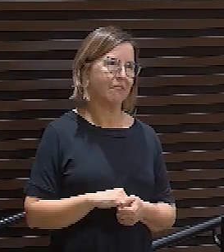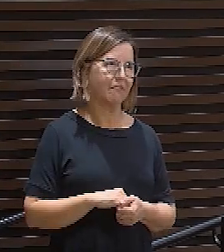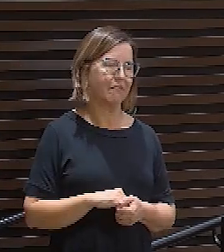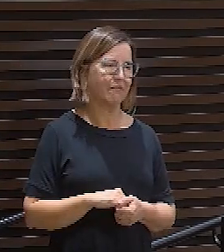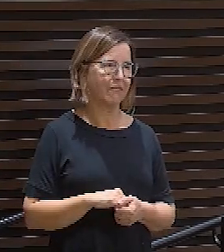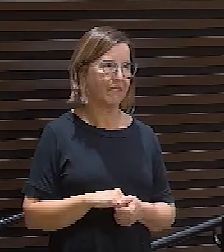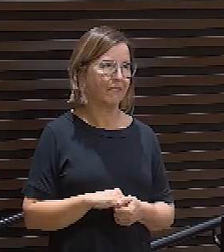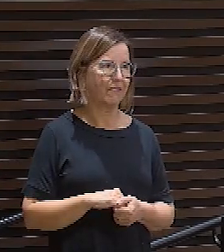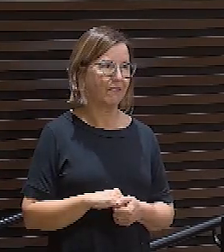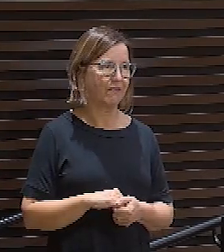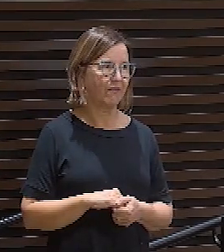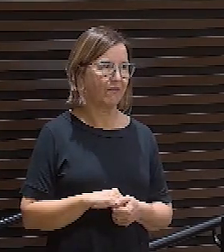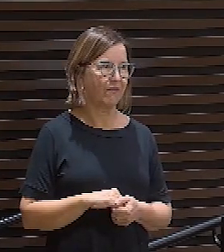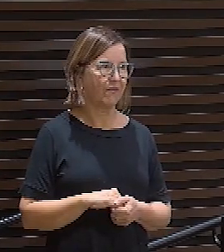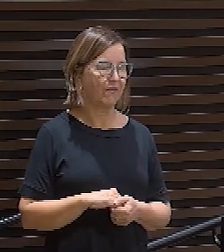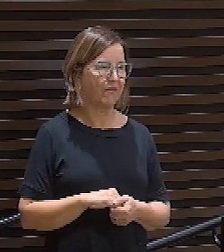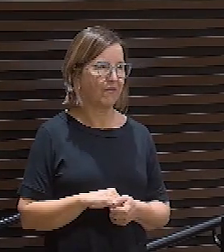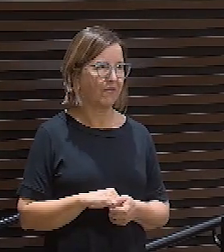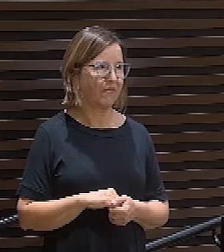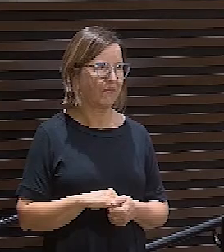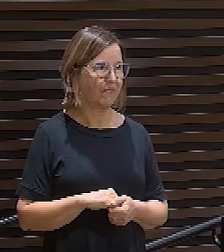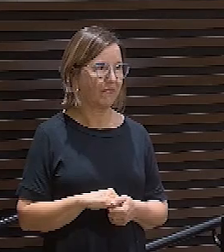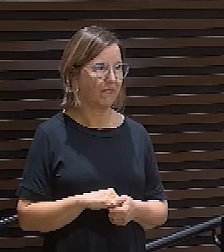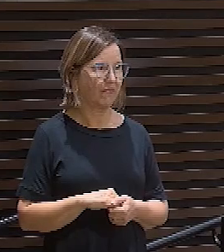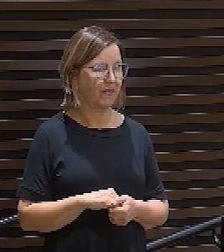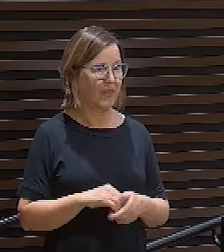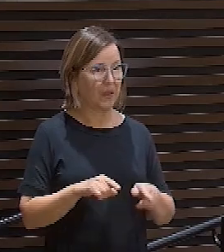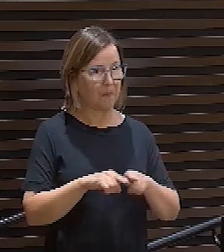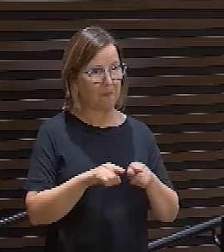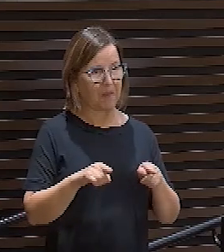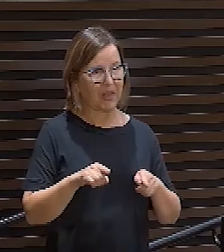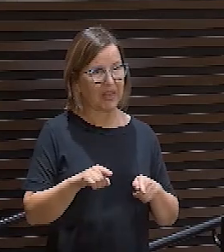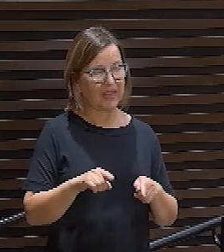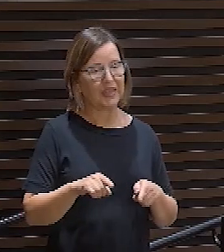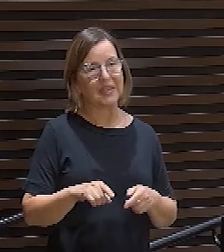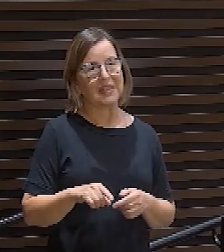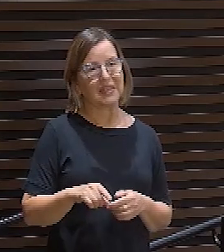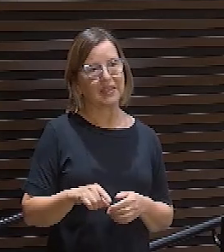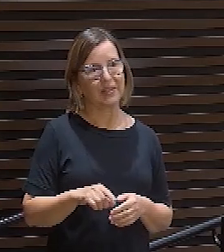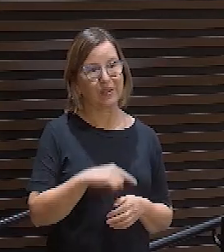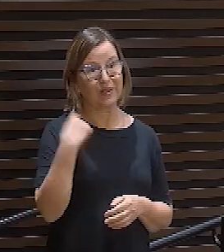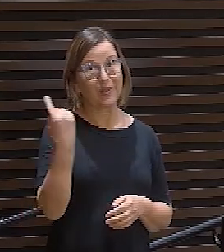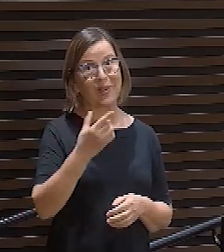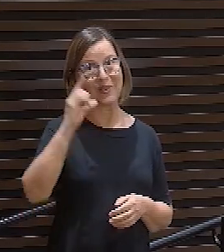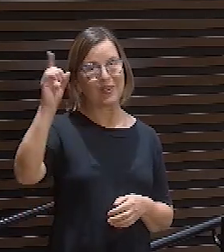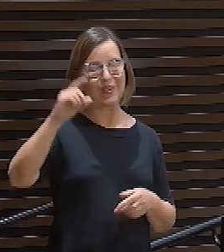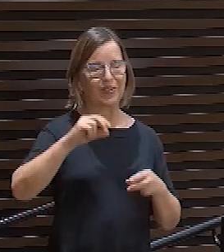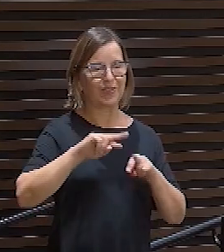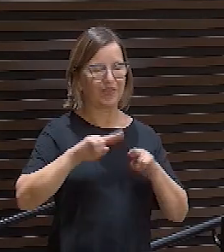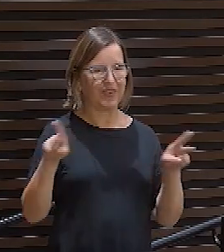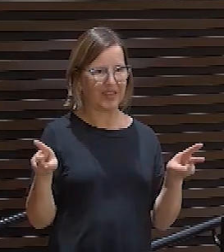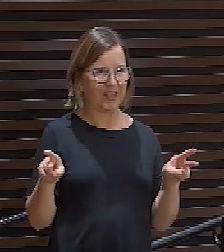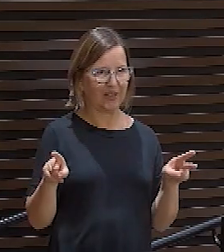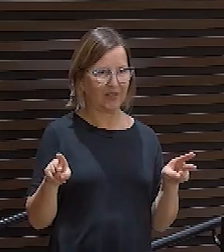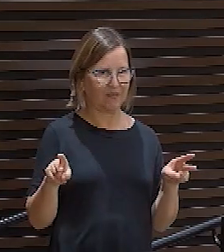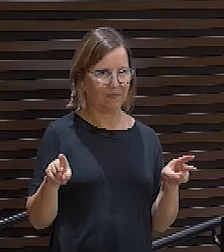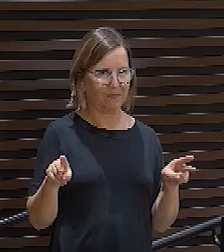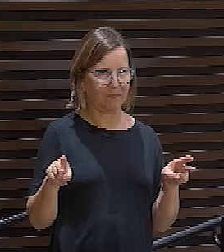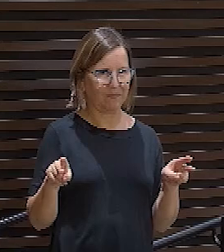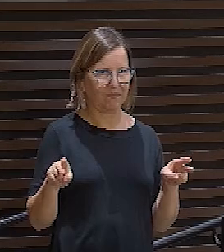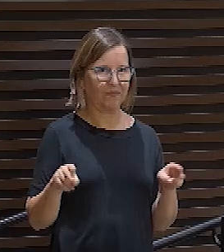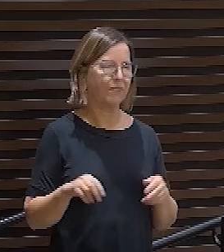Mas esse não é o nosso Senhor. Esse não é o nosso Deus. Ao invés de